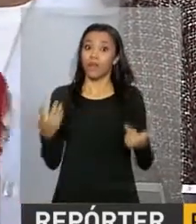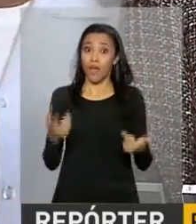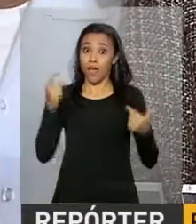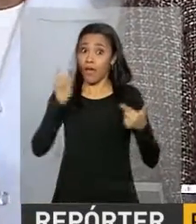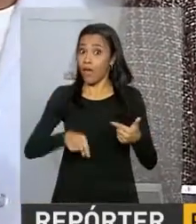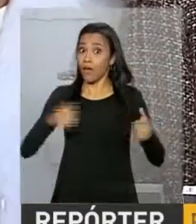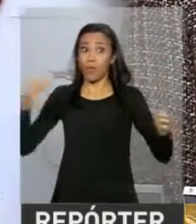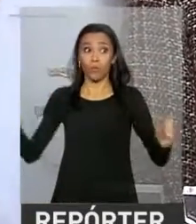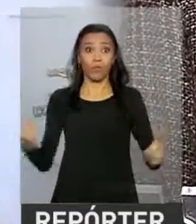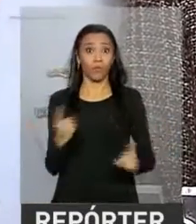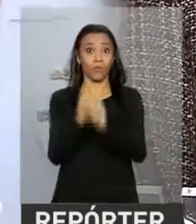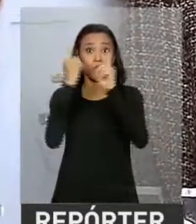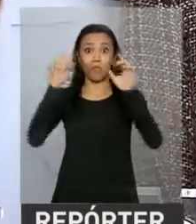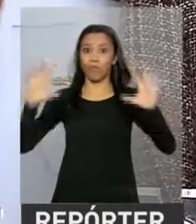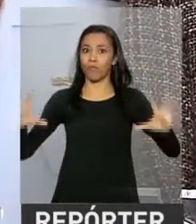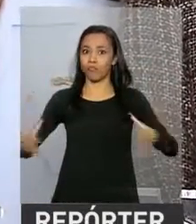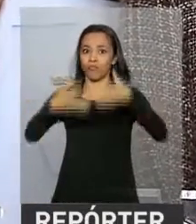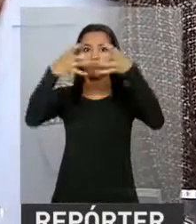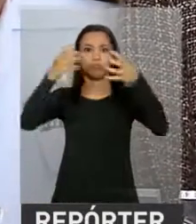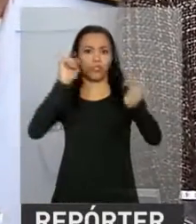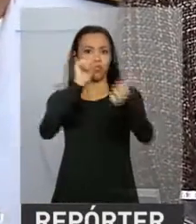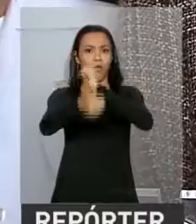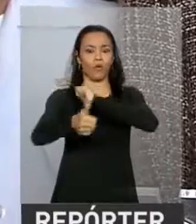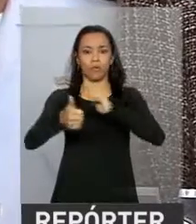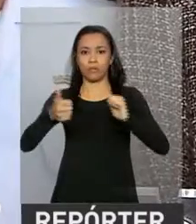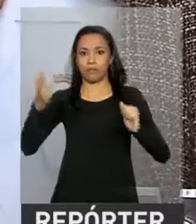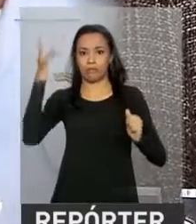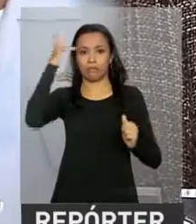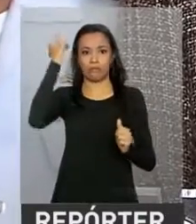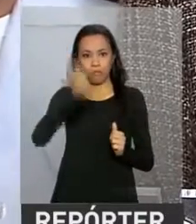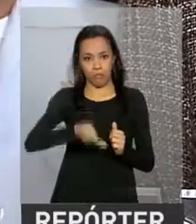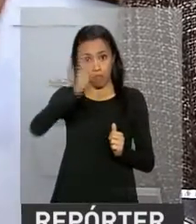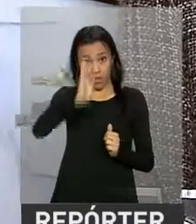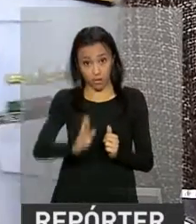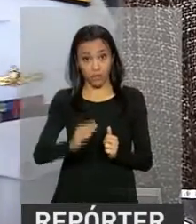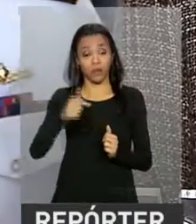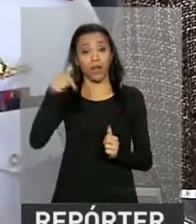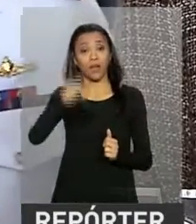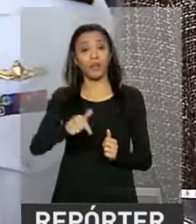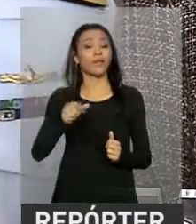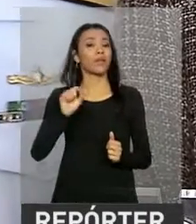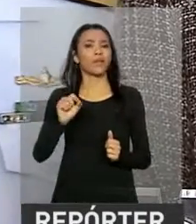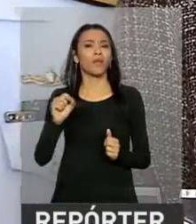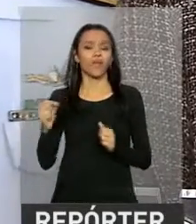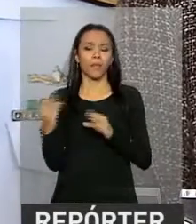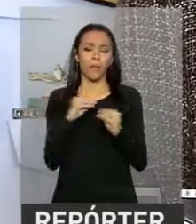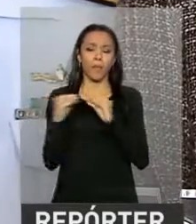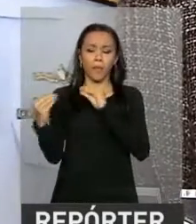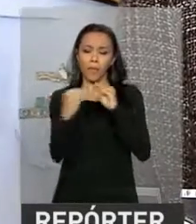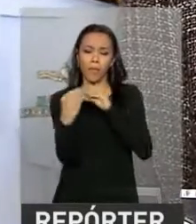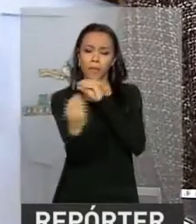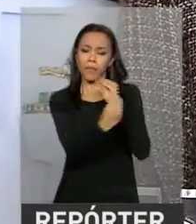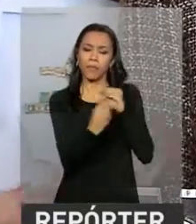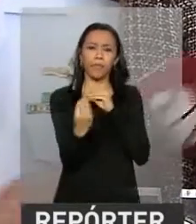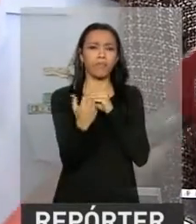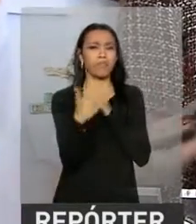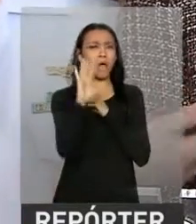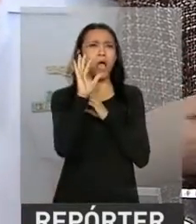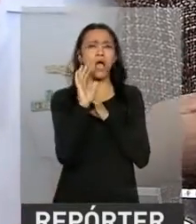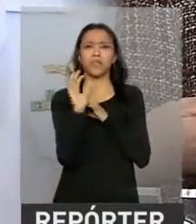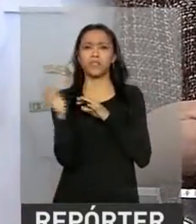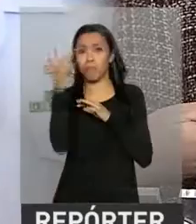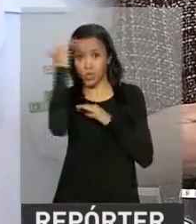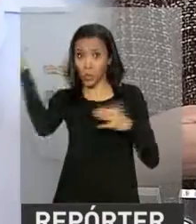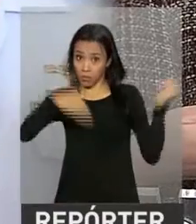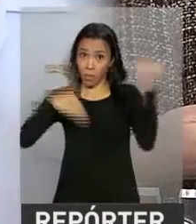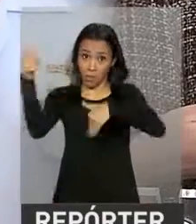todos os tempos. Nós deveremos ter aqui a possibilidade de dialogar com mais de 5